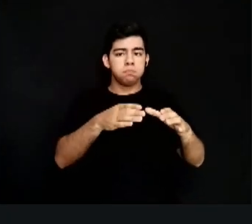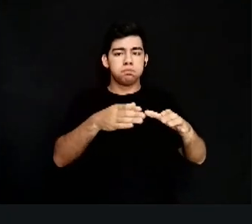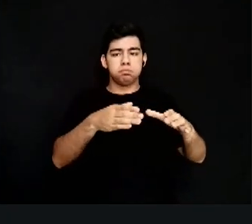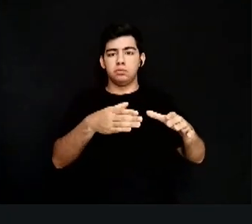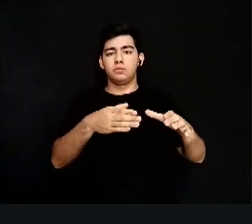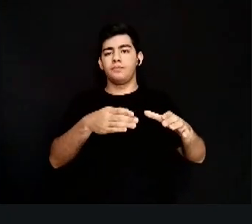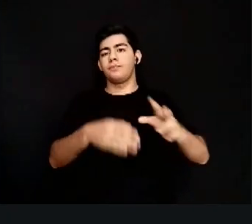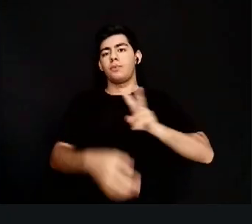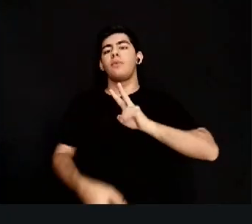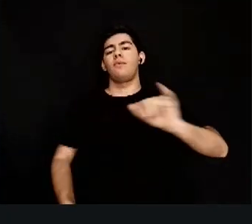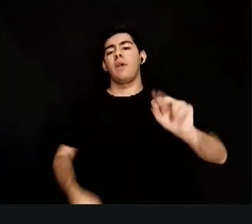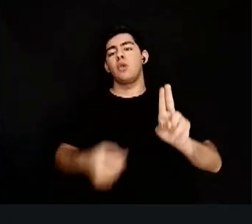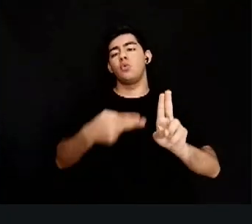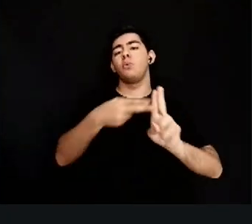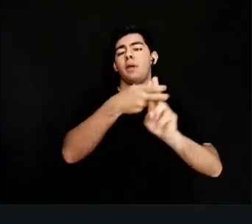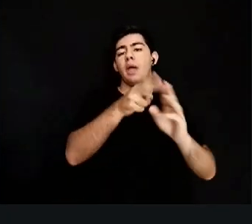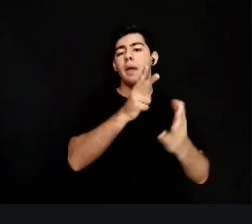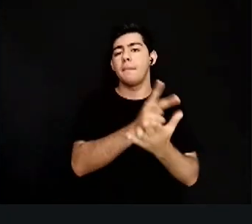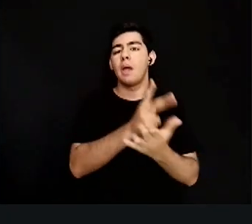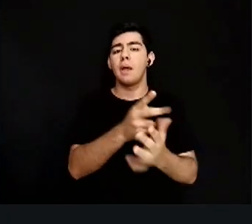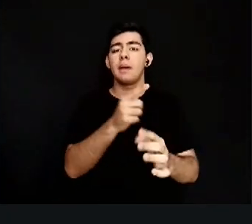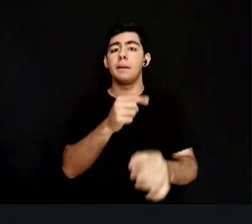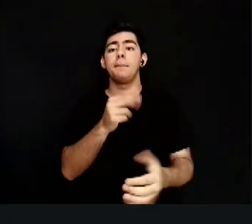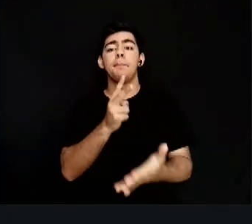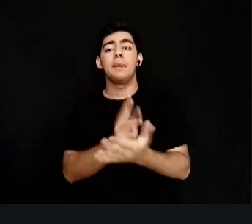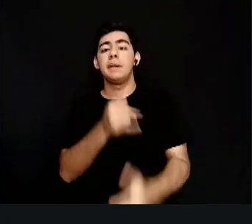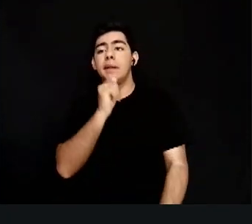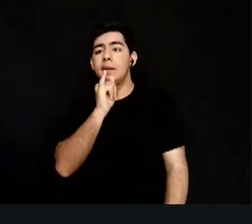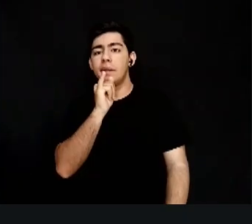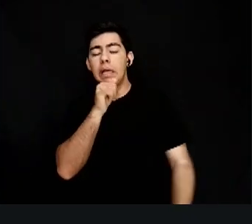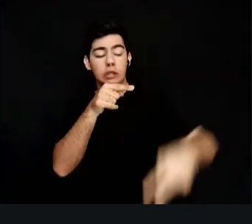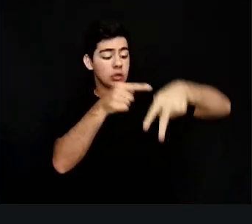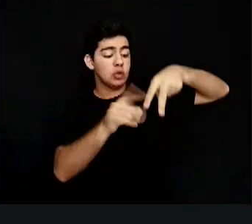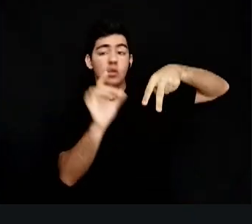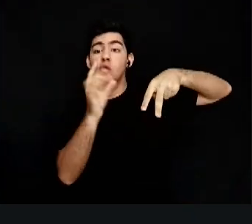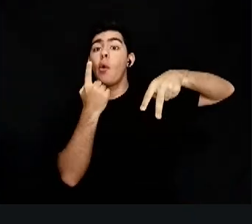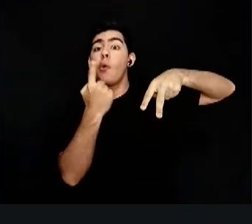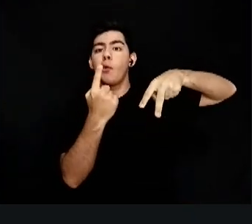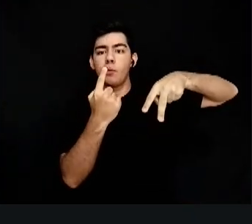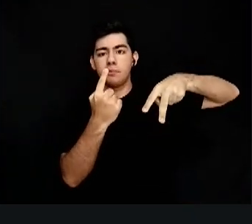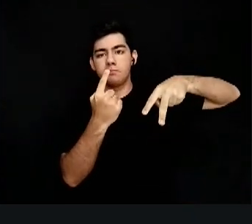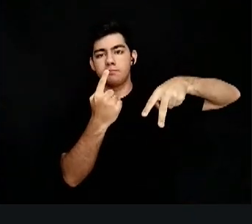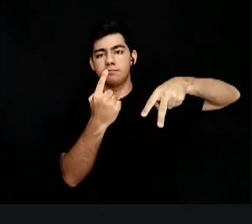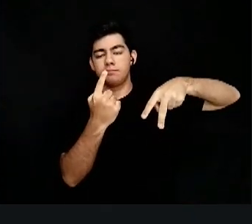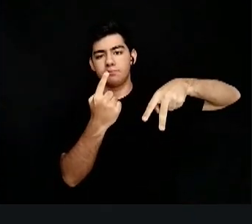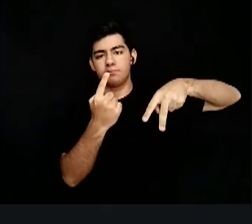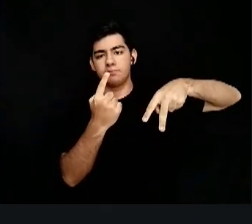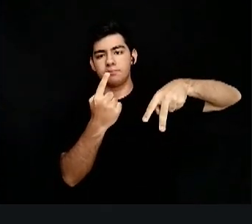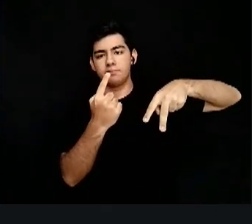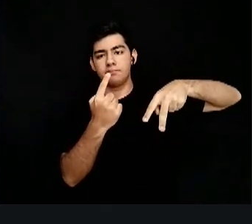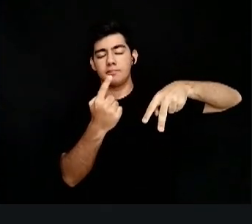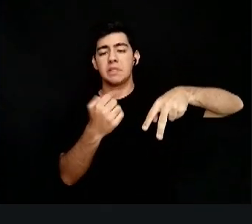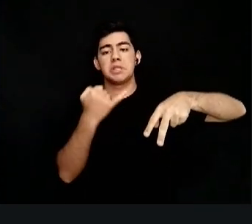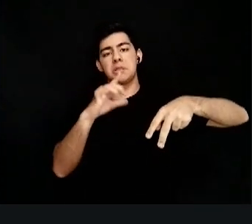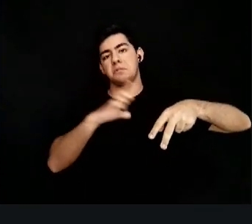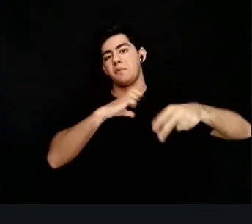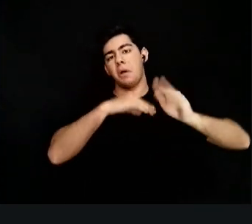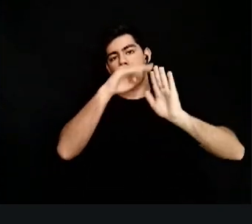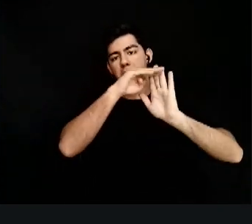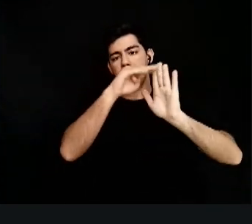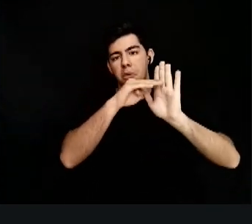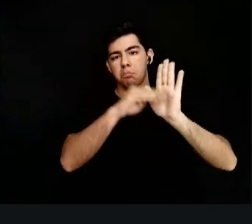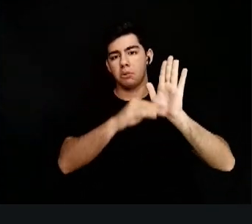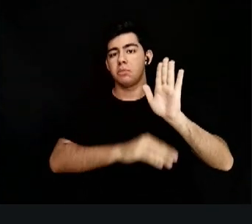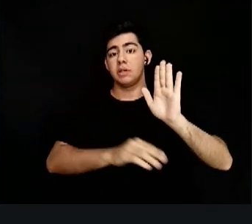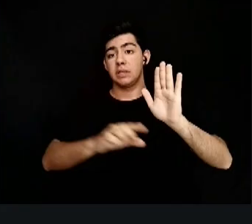edema, procure pronto-socorro, né, principalmente se for numa perna só, né, que é mais comum, né, e se você tiver, principalmente esses